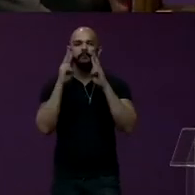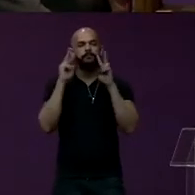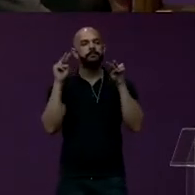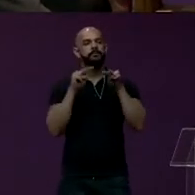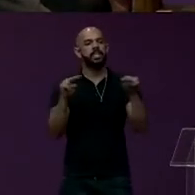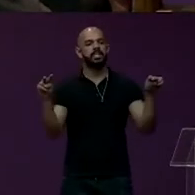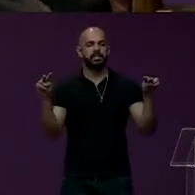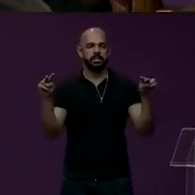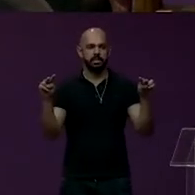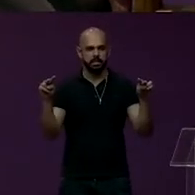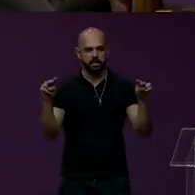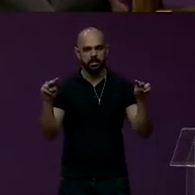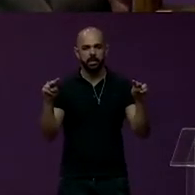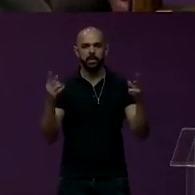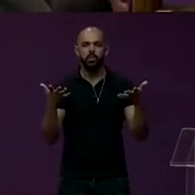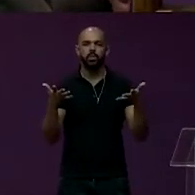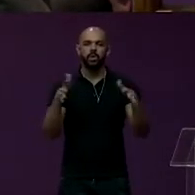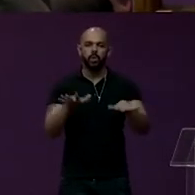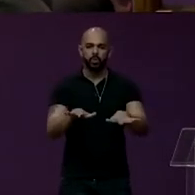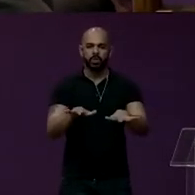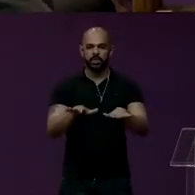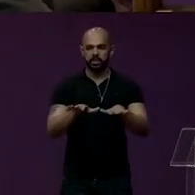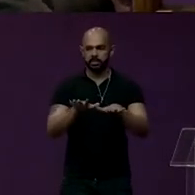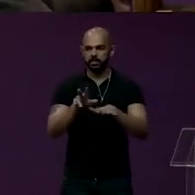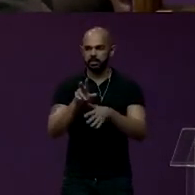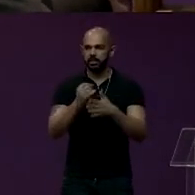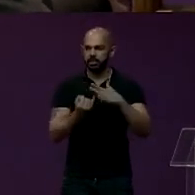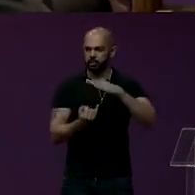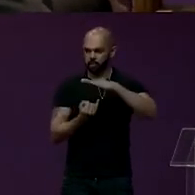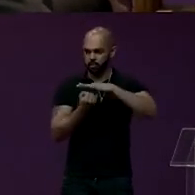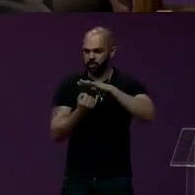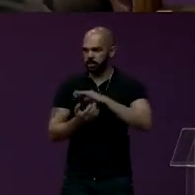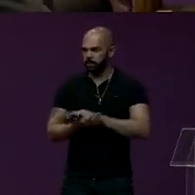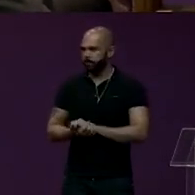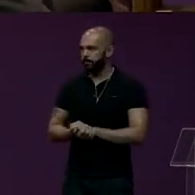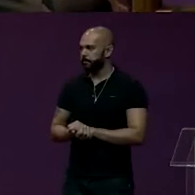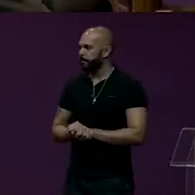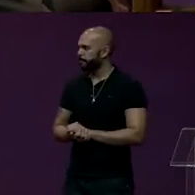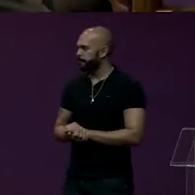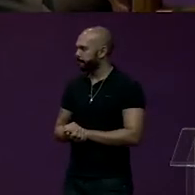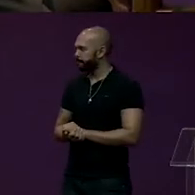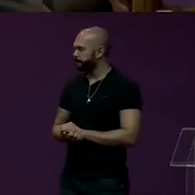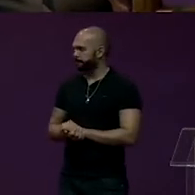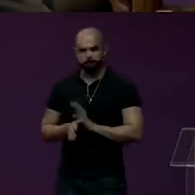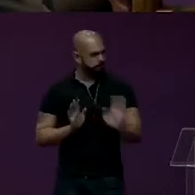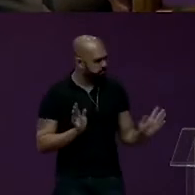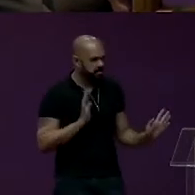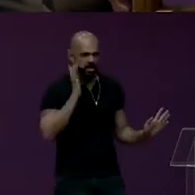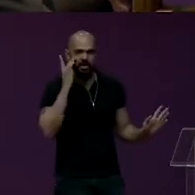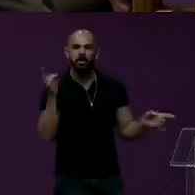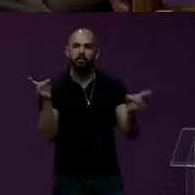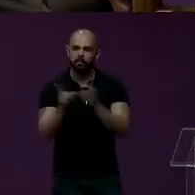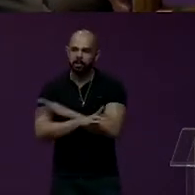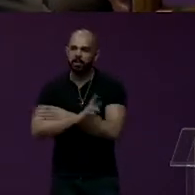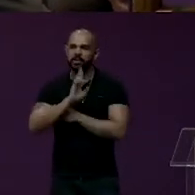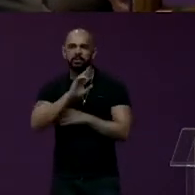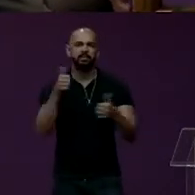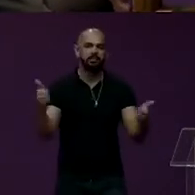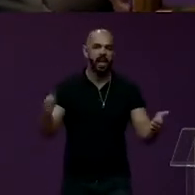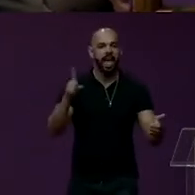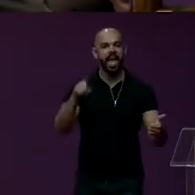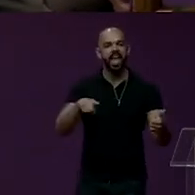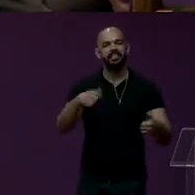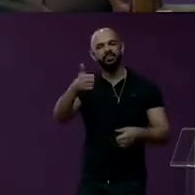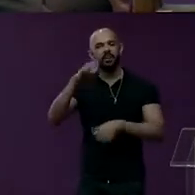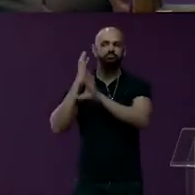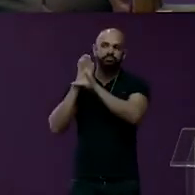visão inclusiva na instituição. Não sei se esqueci alguma coisa. Acho que não, todas as perguntas. Bom, gente, esse